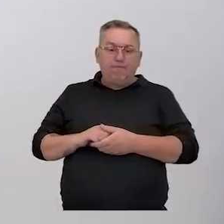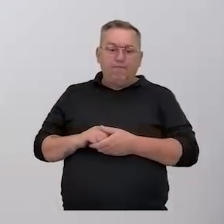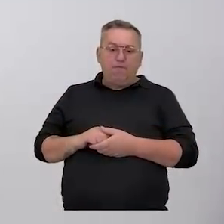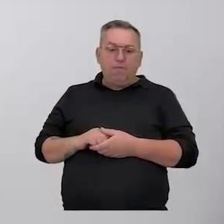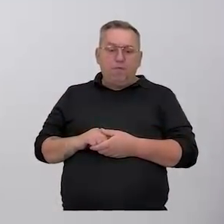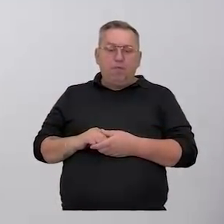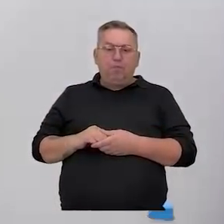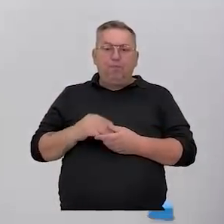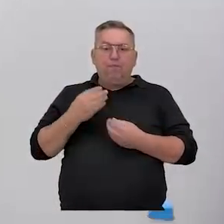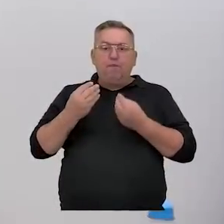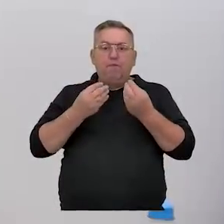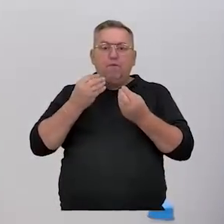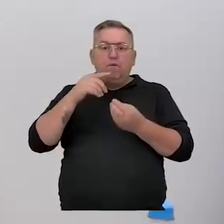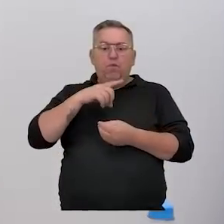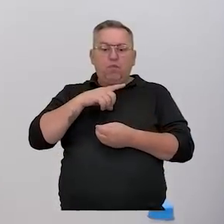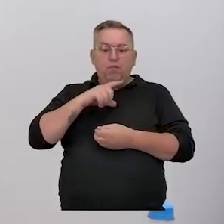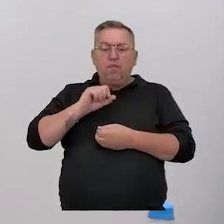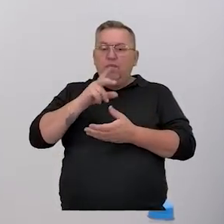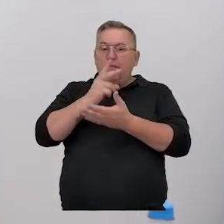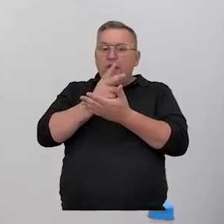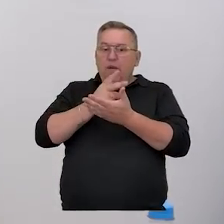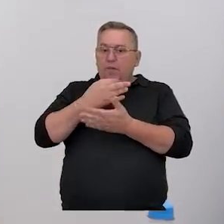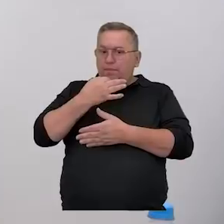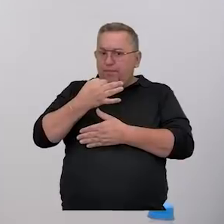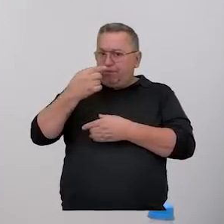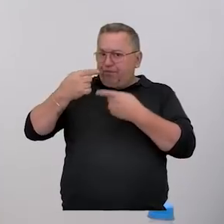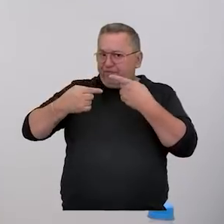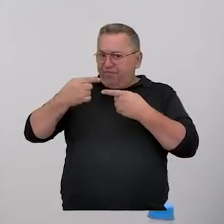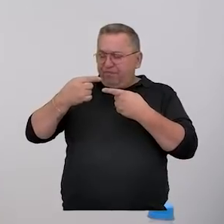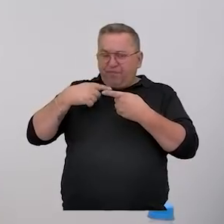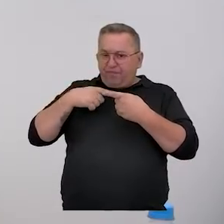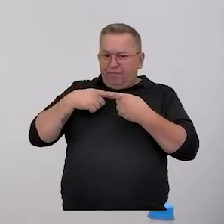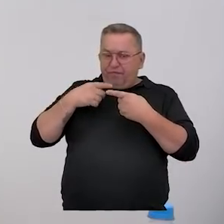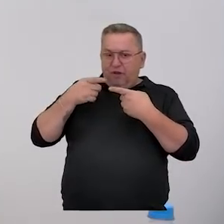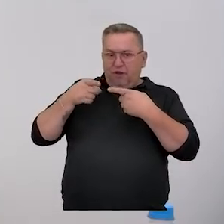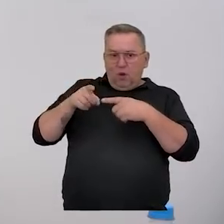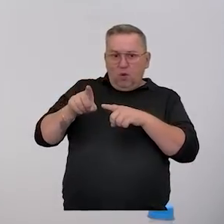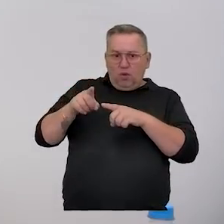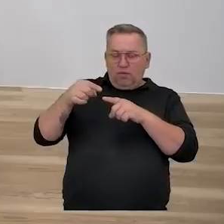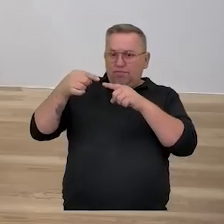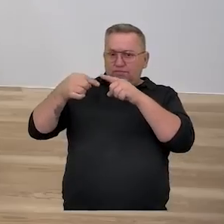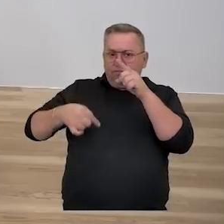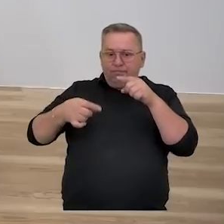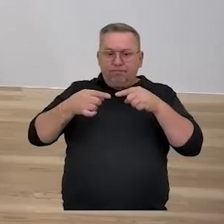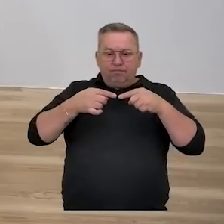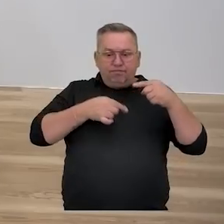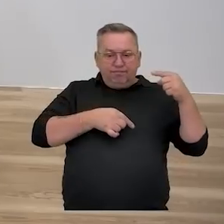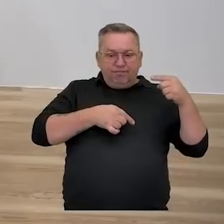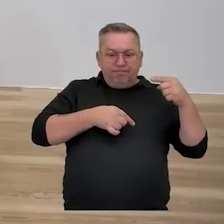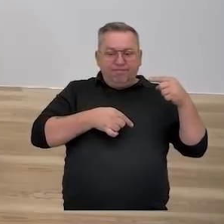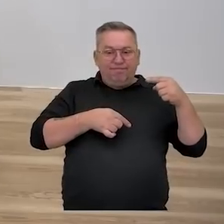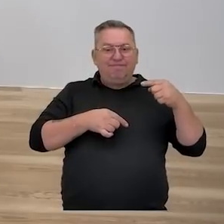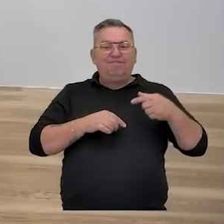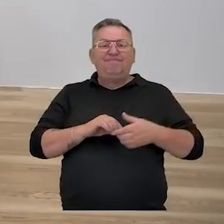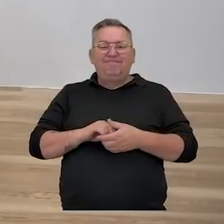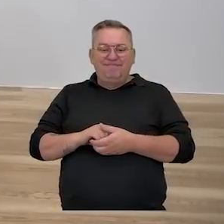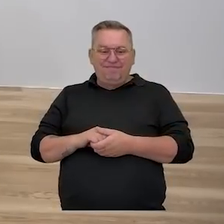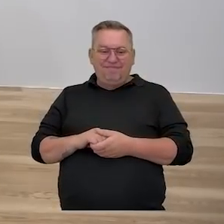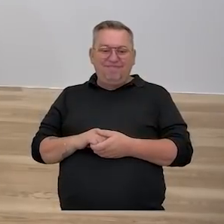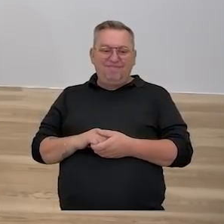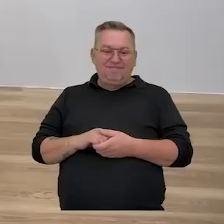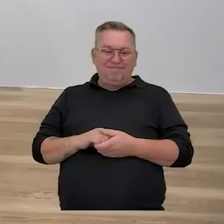oral, que tem por finalidade discutir um assunto polêmico, né? Então, é o debate, ok? Lembrando que tá